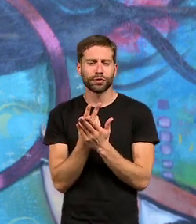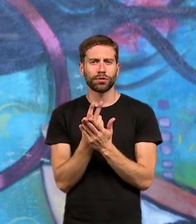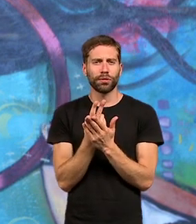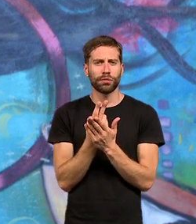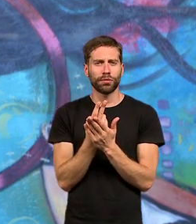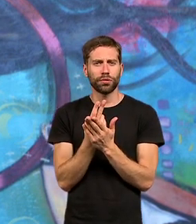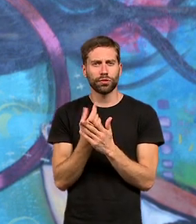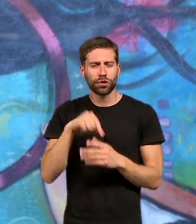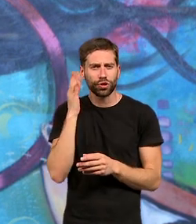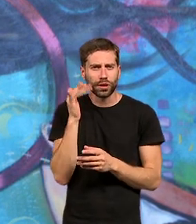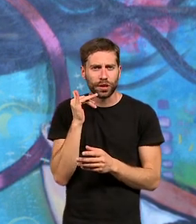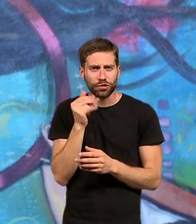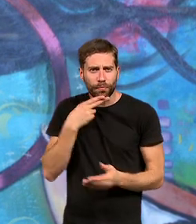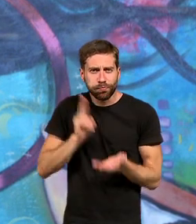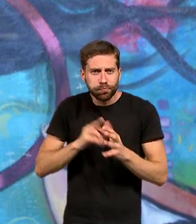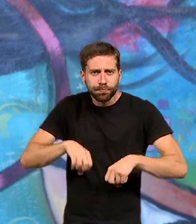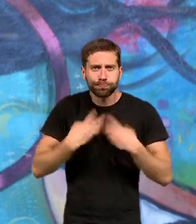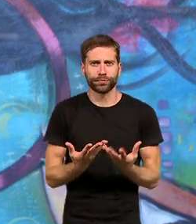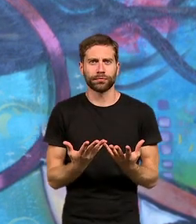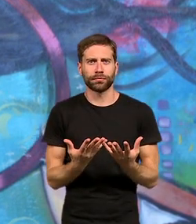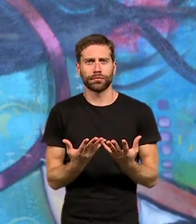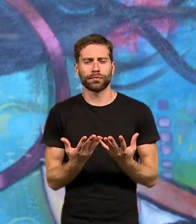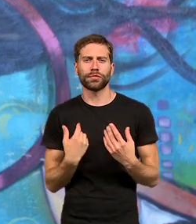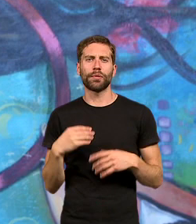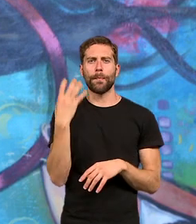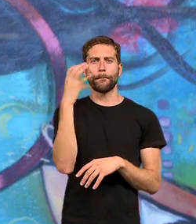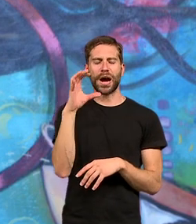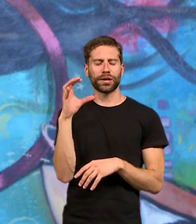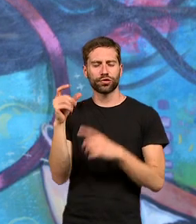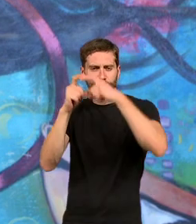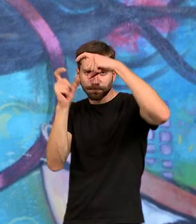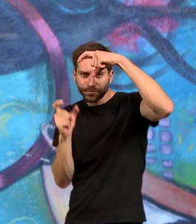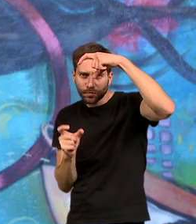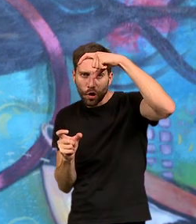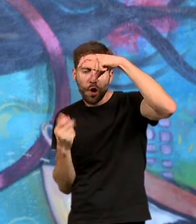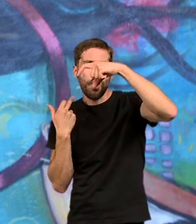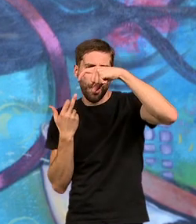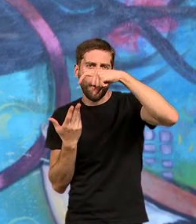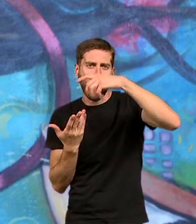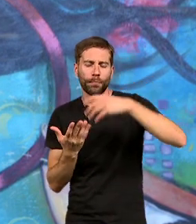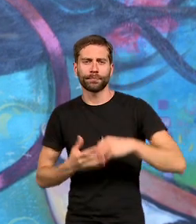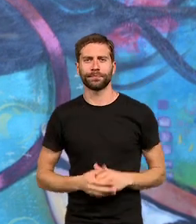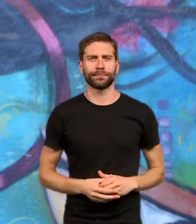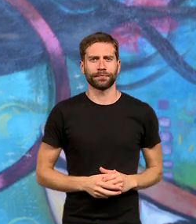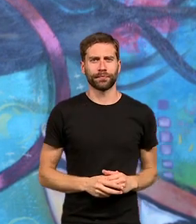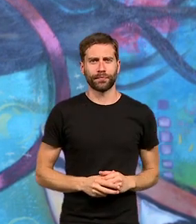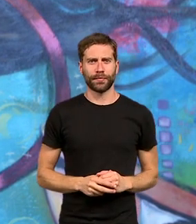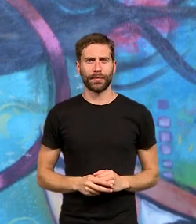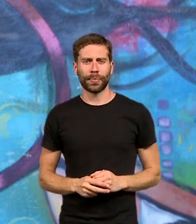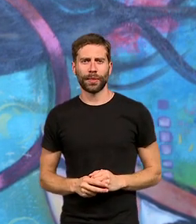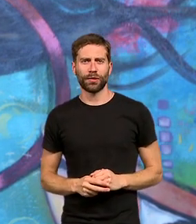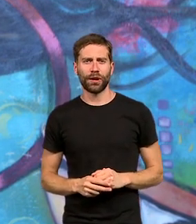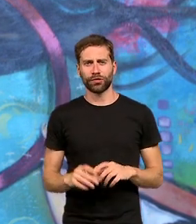de serem verdadeiros. E como vivemos num país muito pequenino, por vezes essa